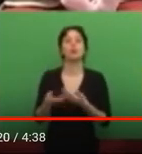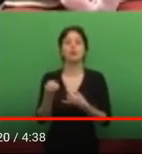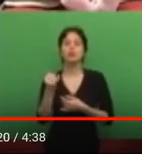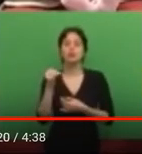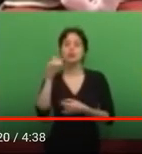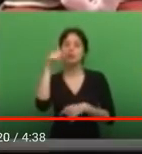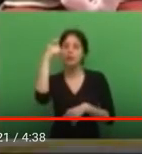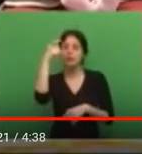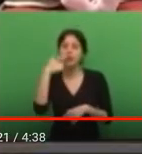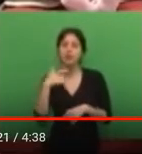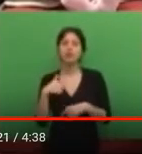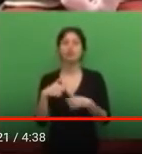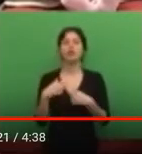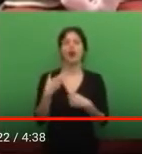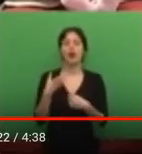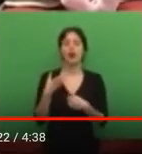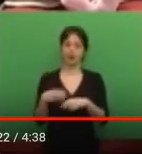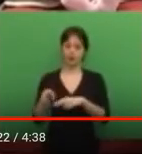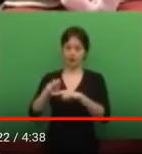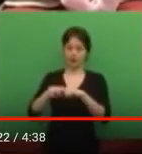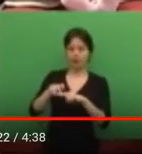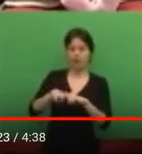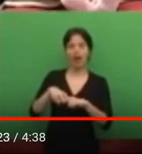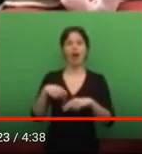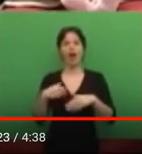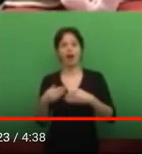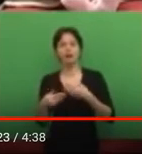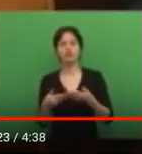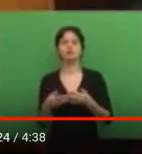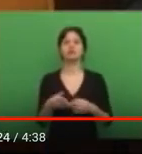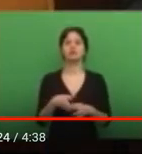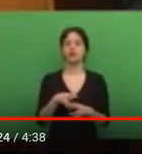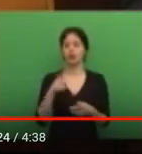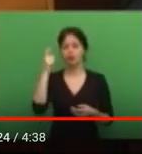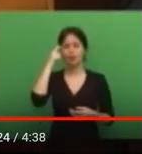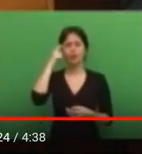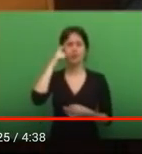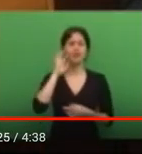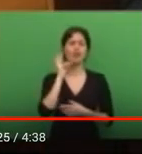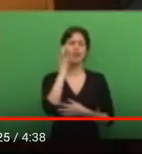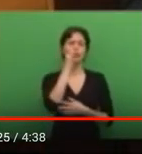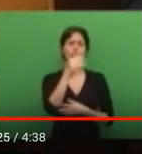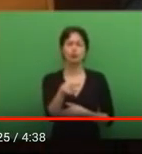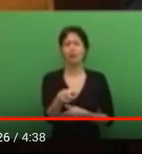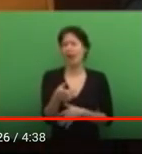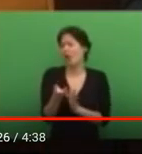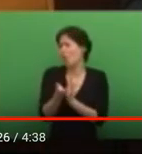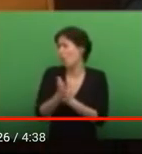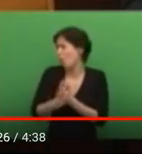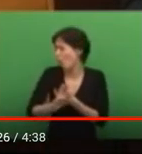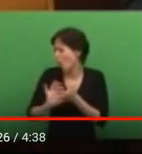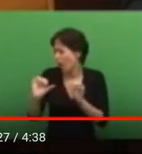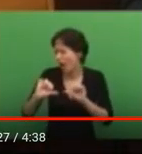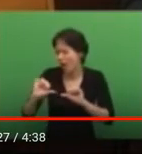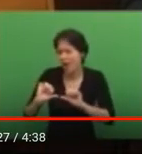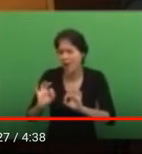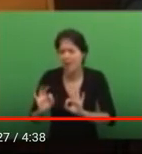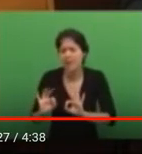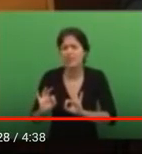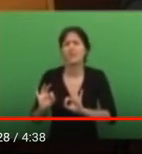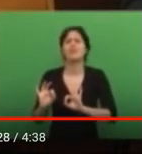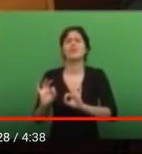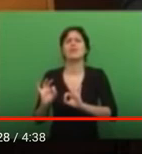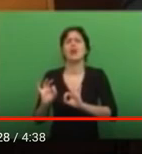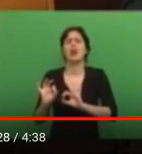tem a postura sentada, a gente trabalha a postura sentada, sempre visando o melhor da criança. O prognóstico era terrível, né? Algo